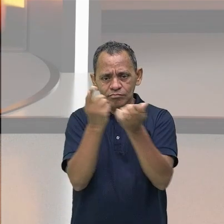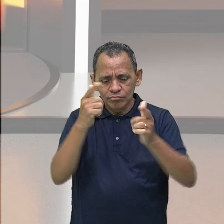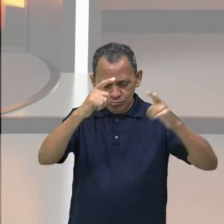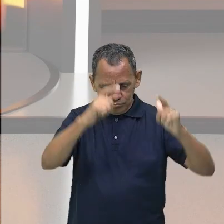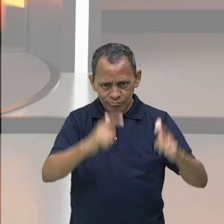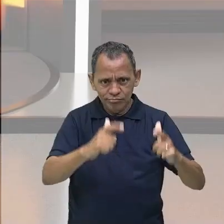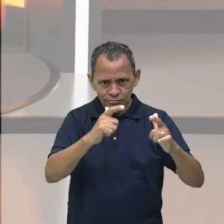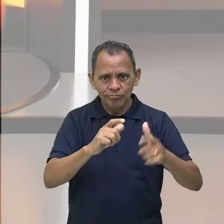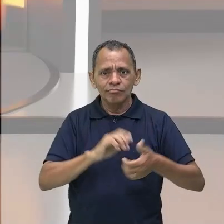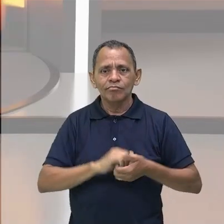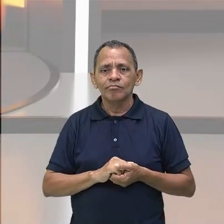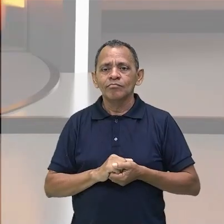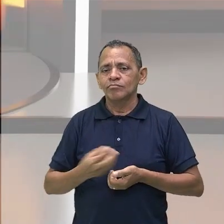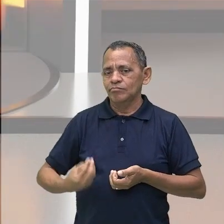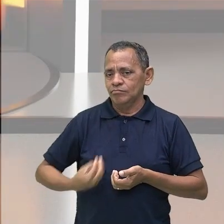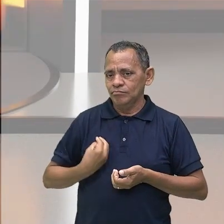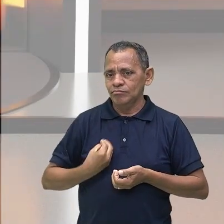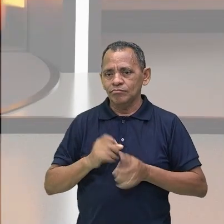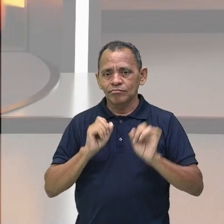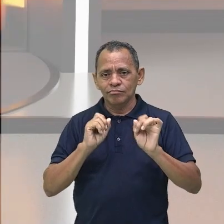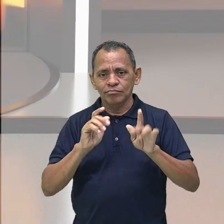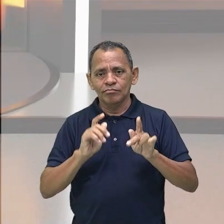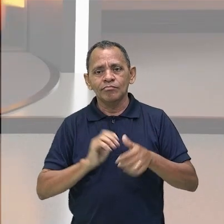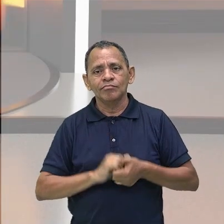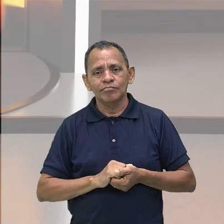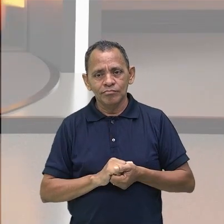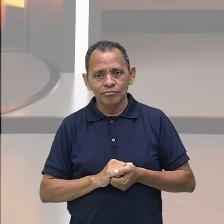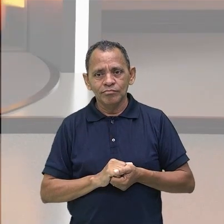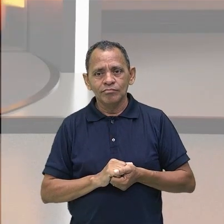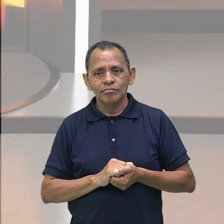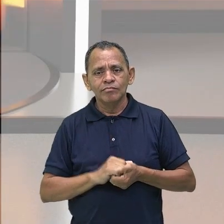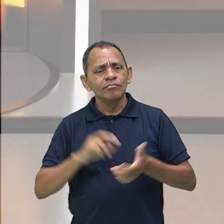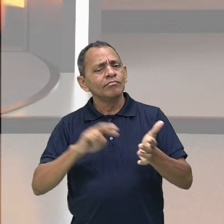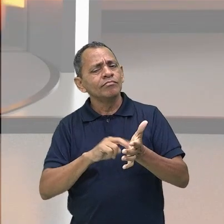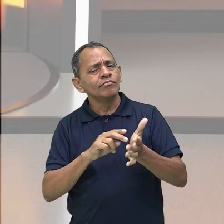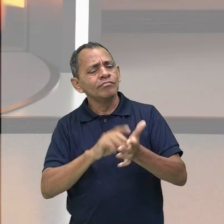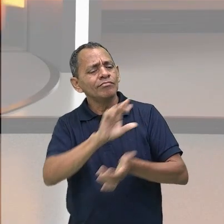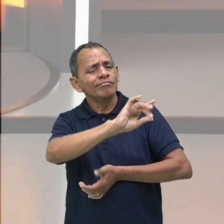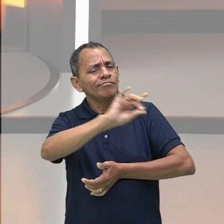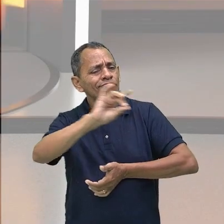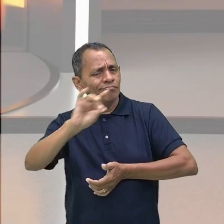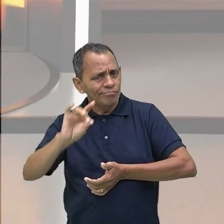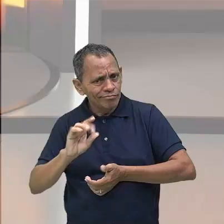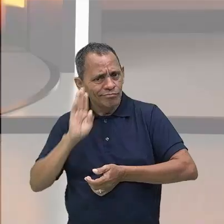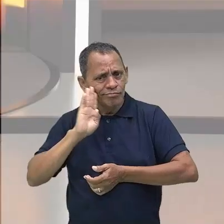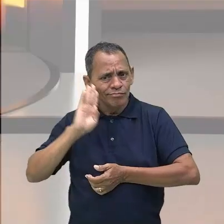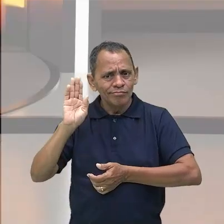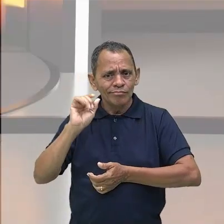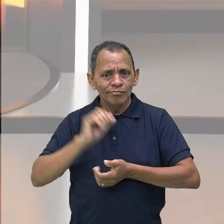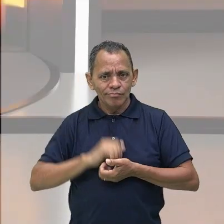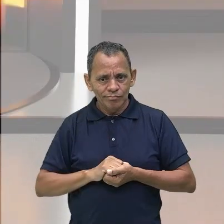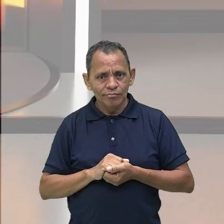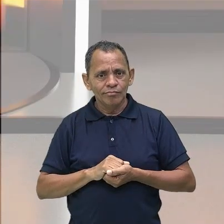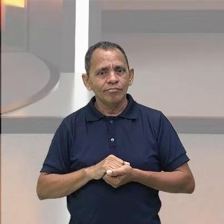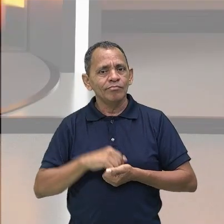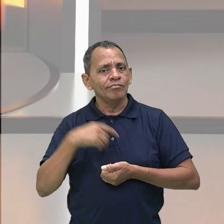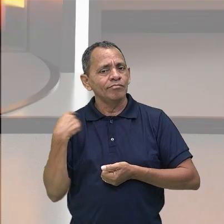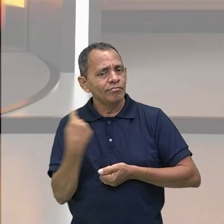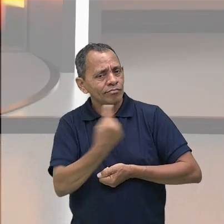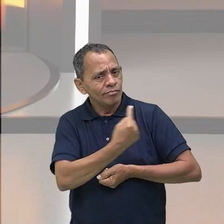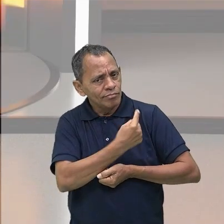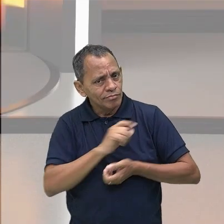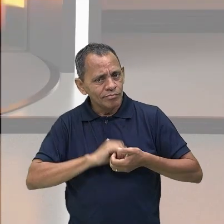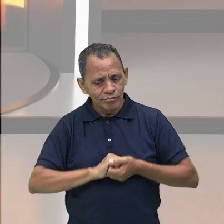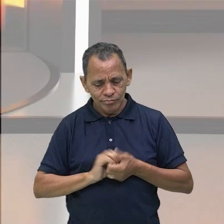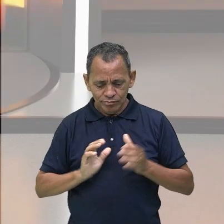de vivência. Tá certo? O que vai significar cada um, principalmente para as nossas comunidades no